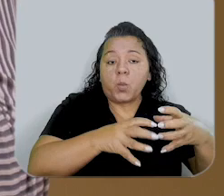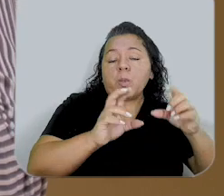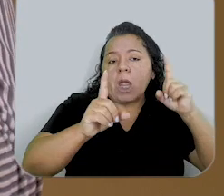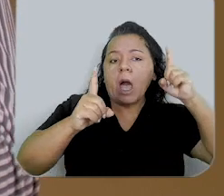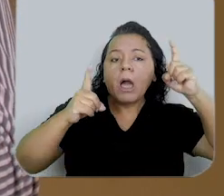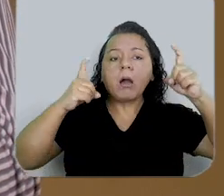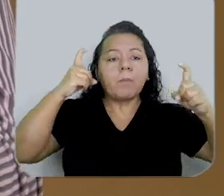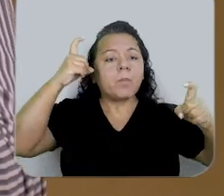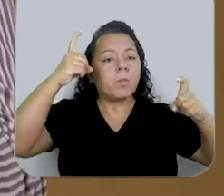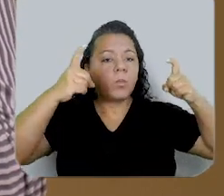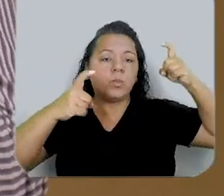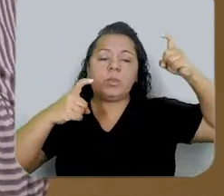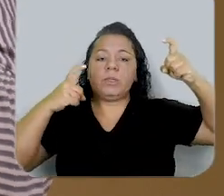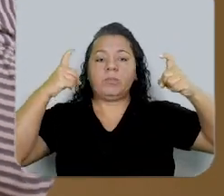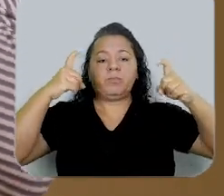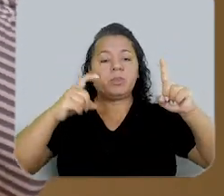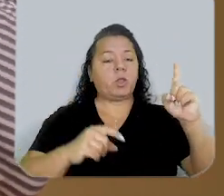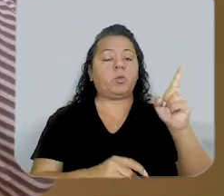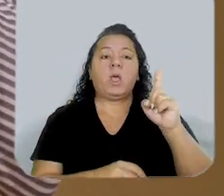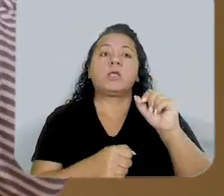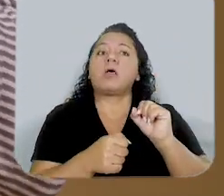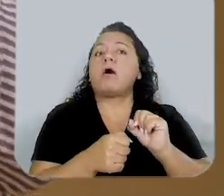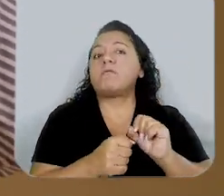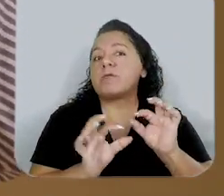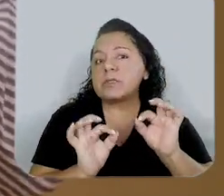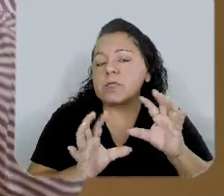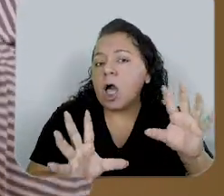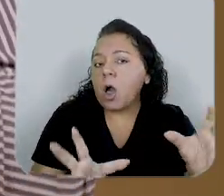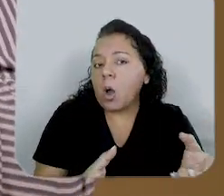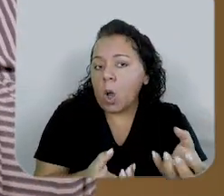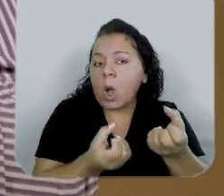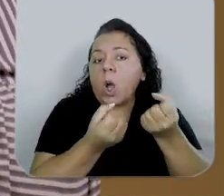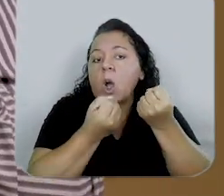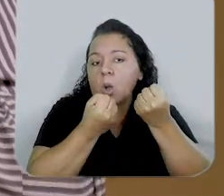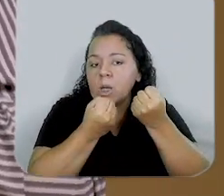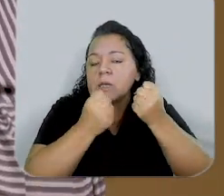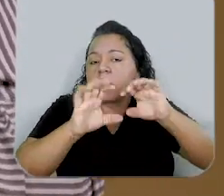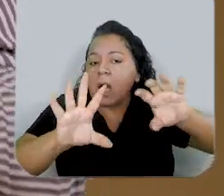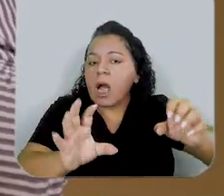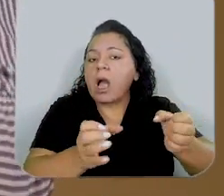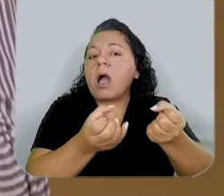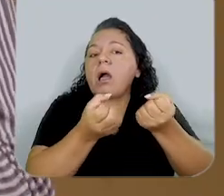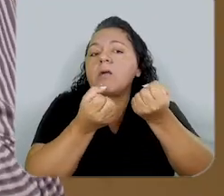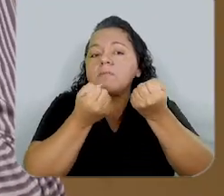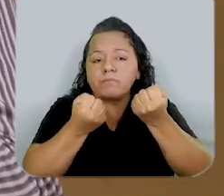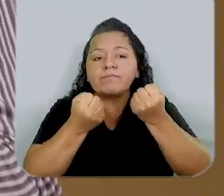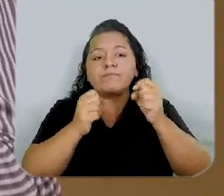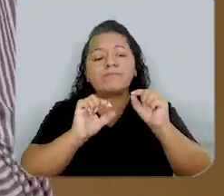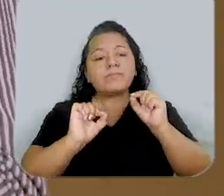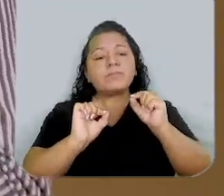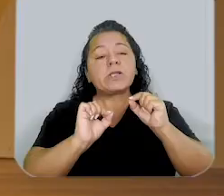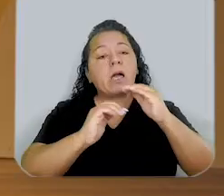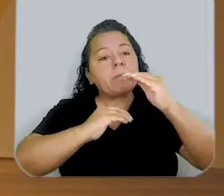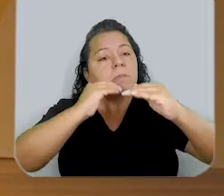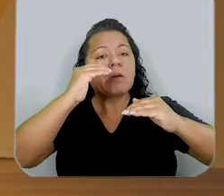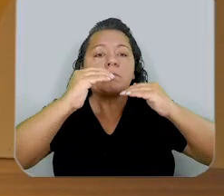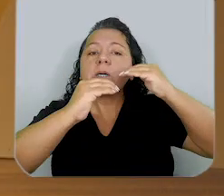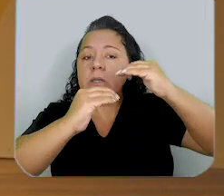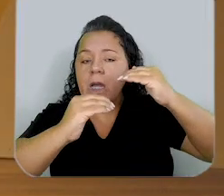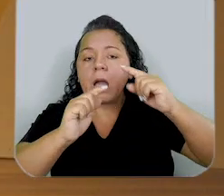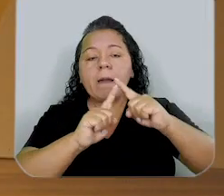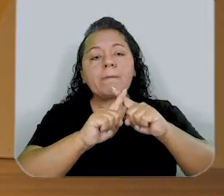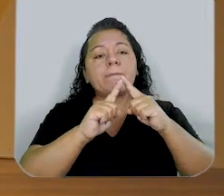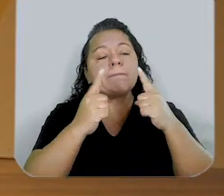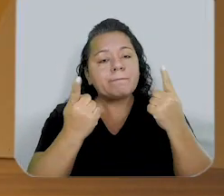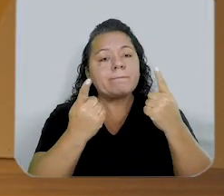em não só fazer o resgate, não só fazer a reconstrução, como falou Clarinda,